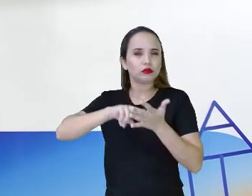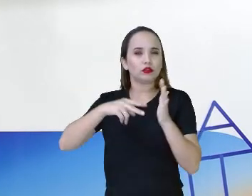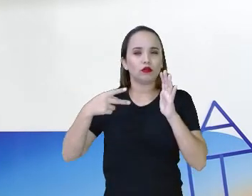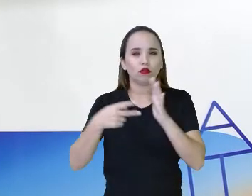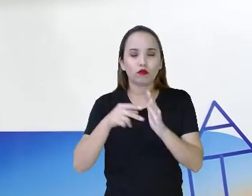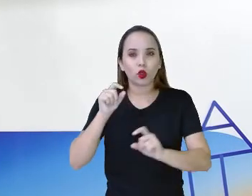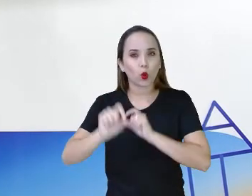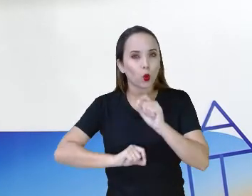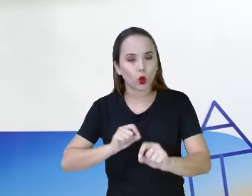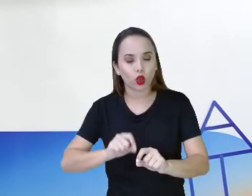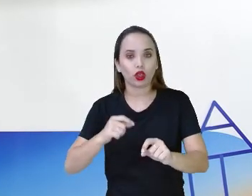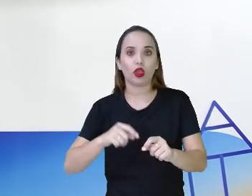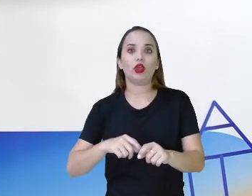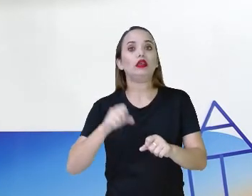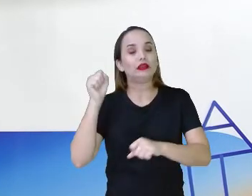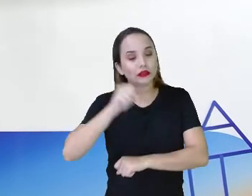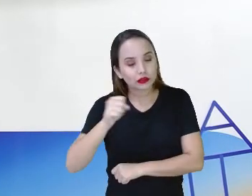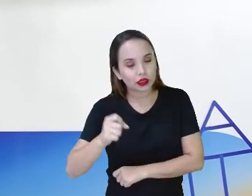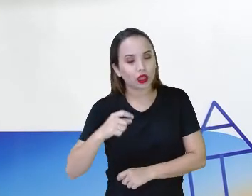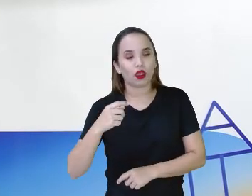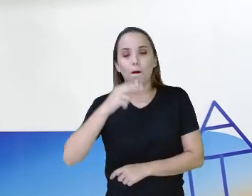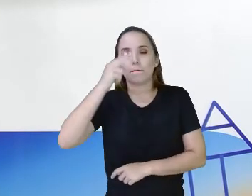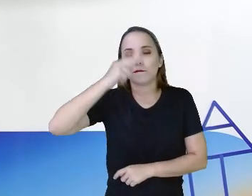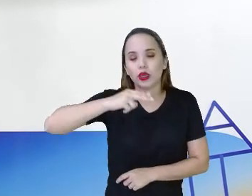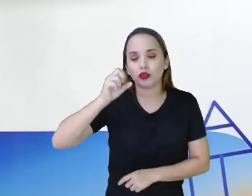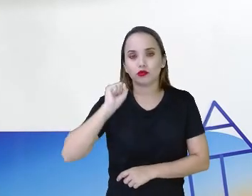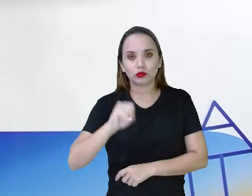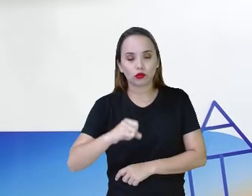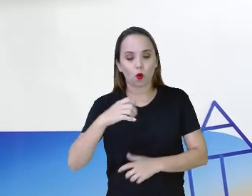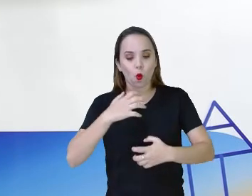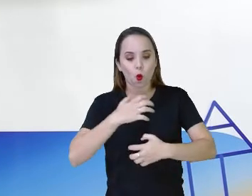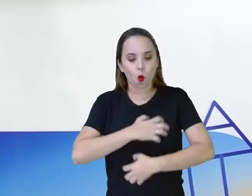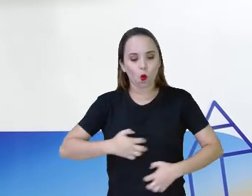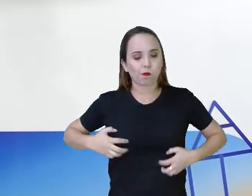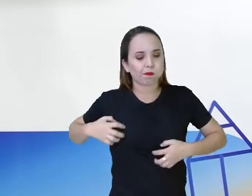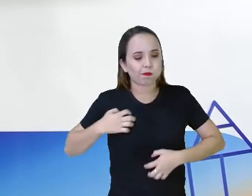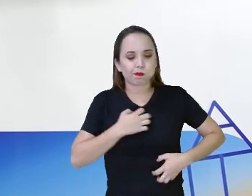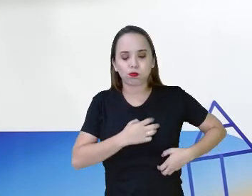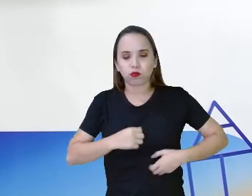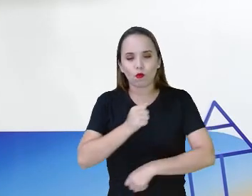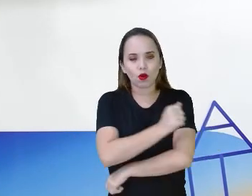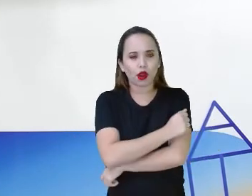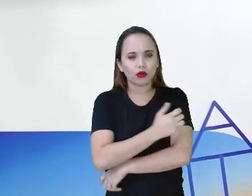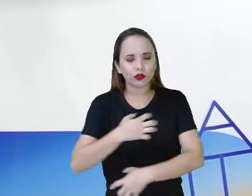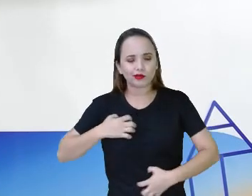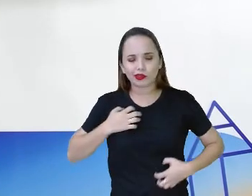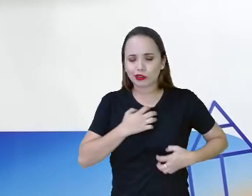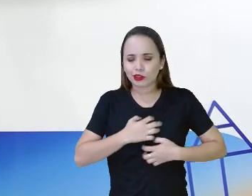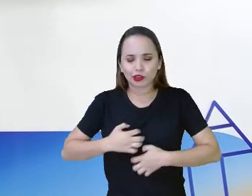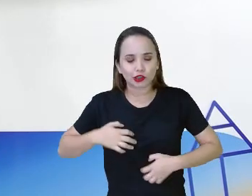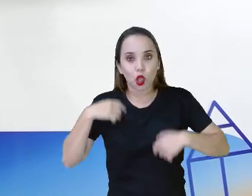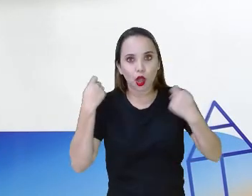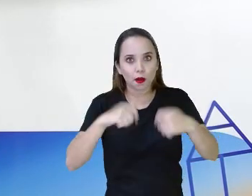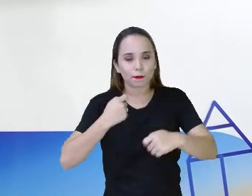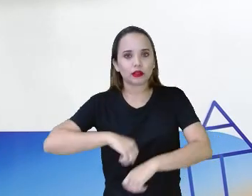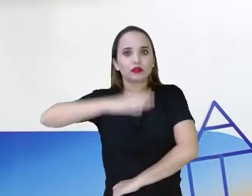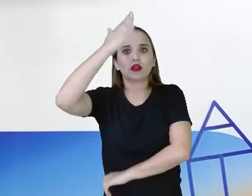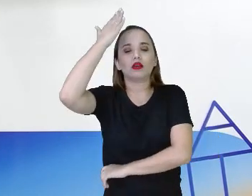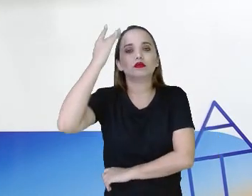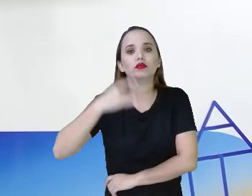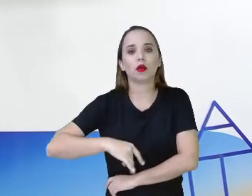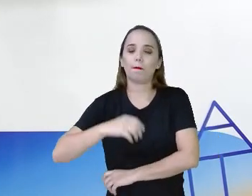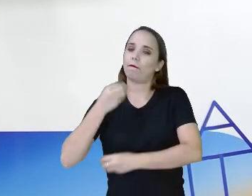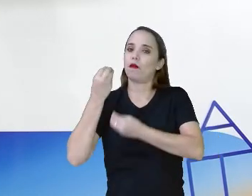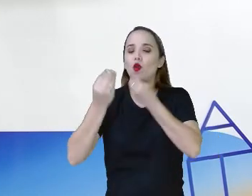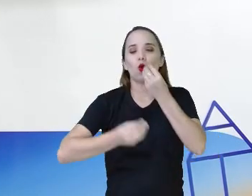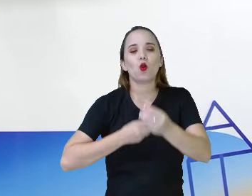vá ficar angustiado, mas é importante que ele saiba identificar, que saiba que esse barulho que não é